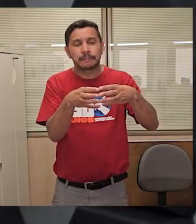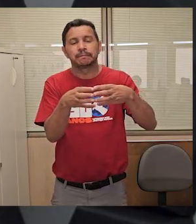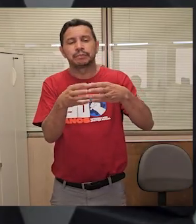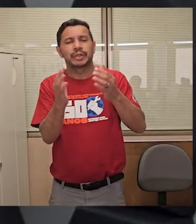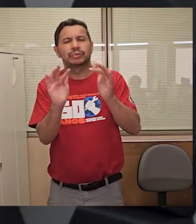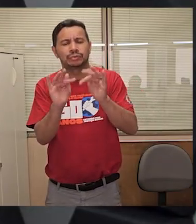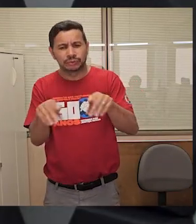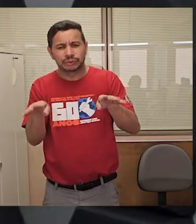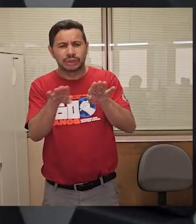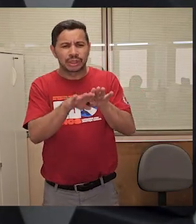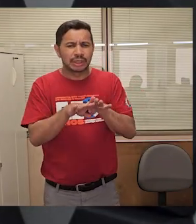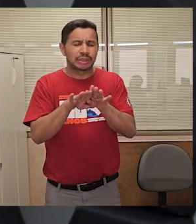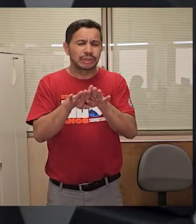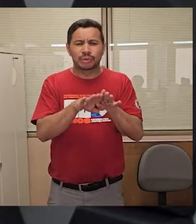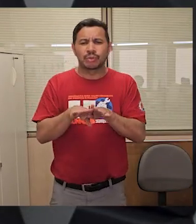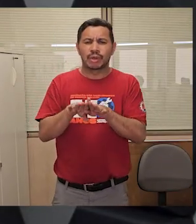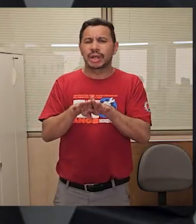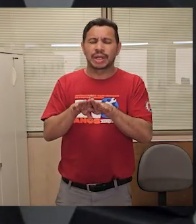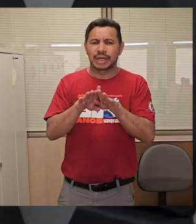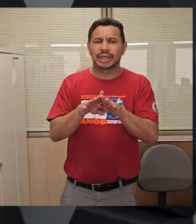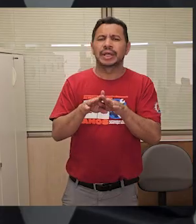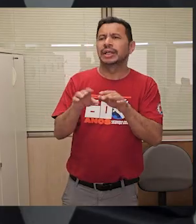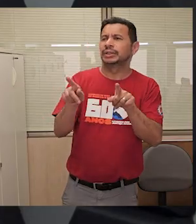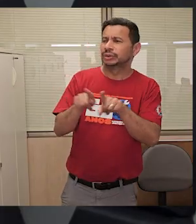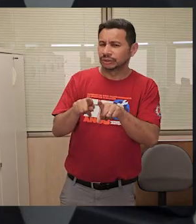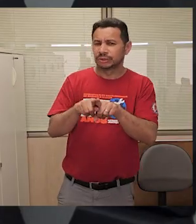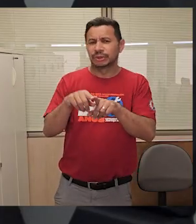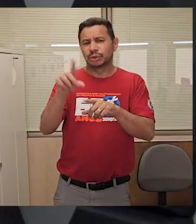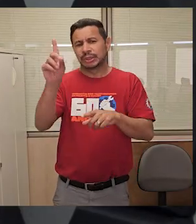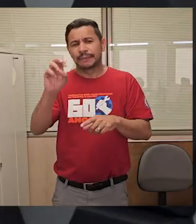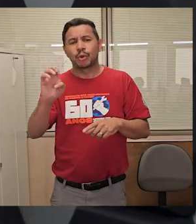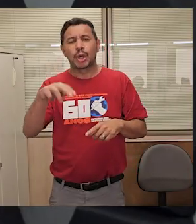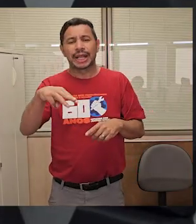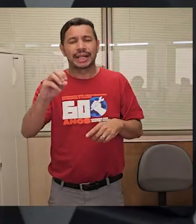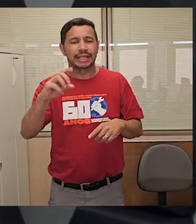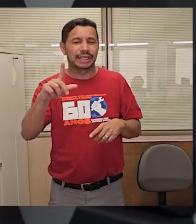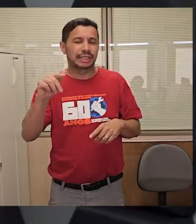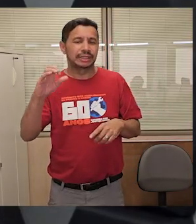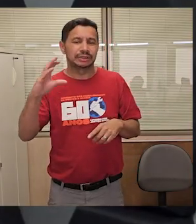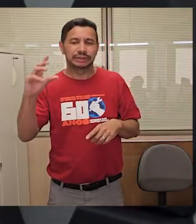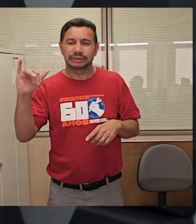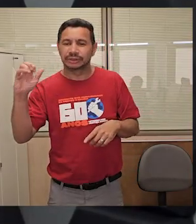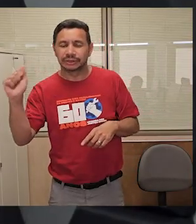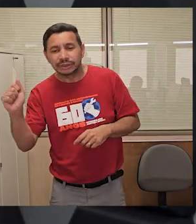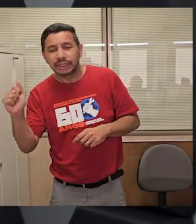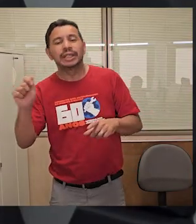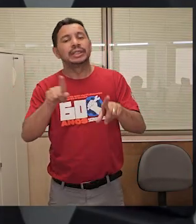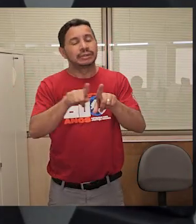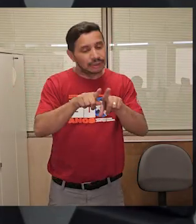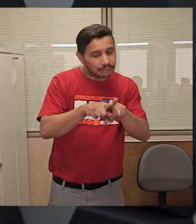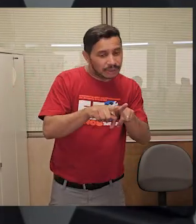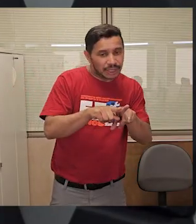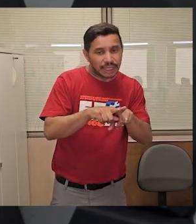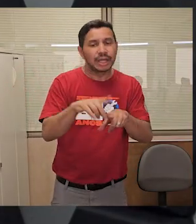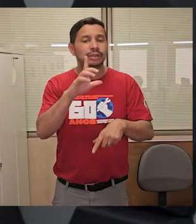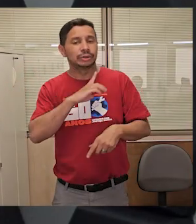combate às desigualdades, soberania e democracia, questões ligadas